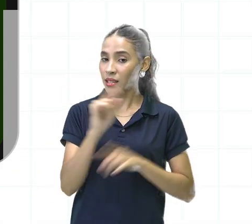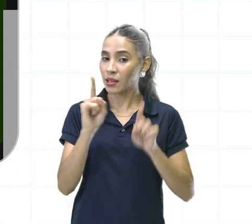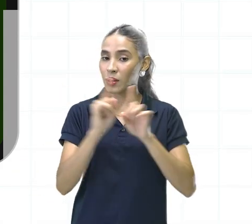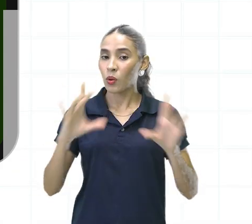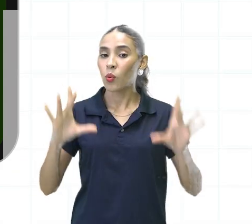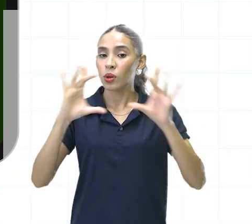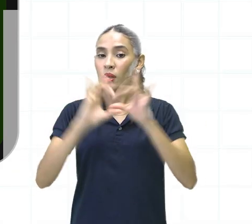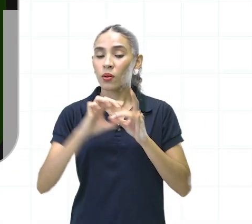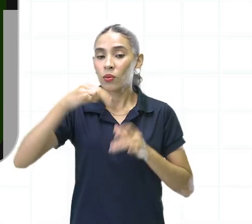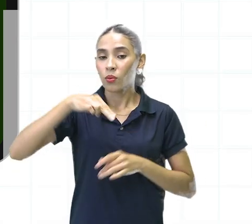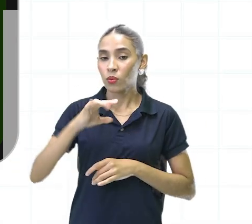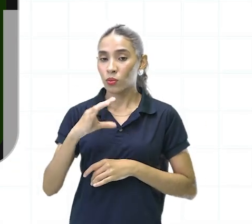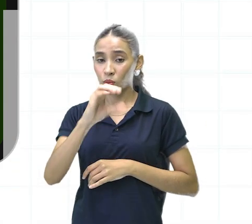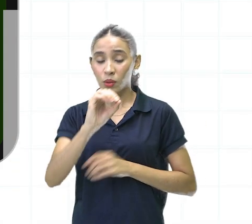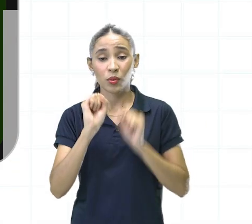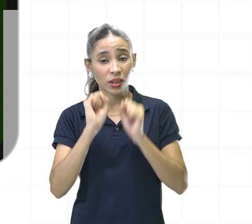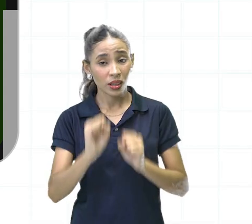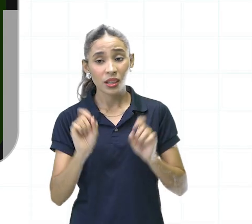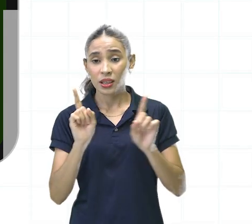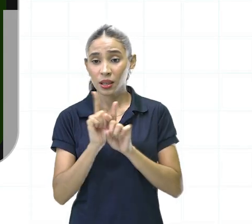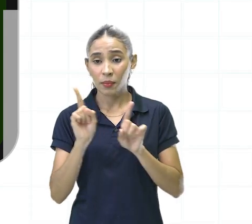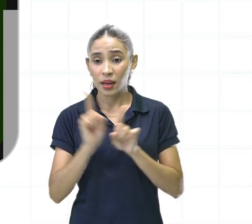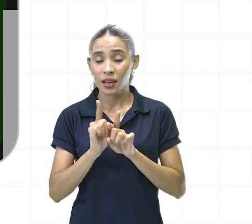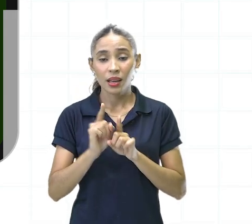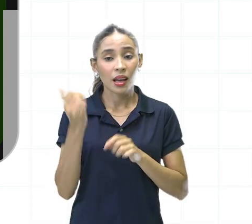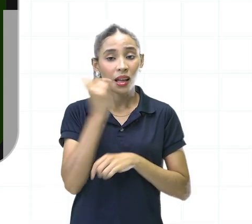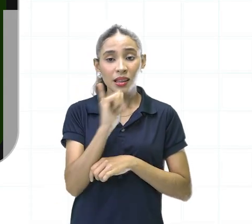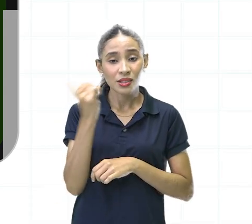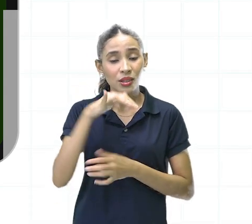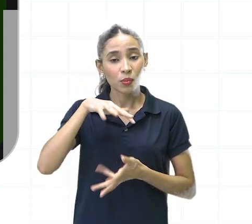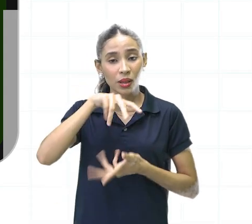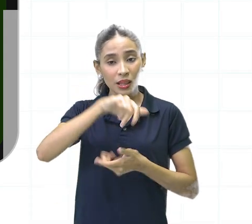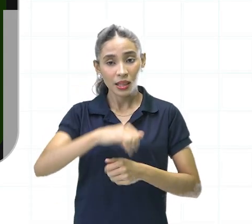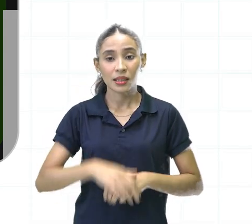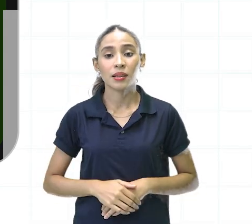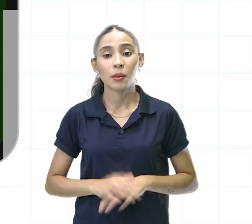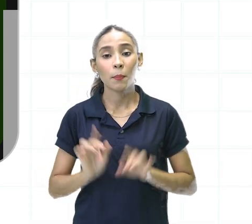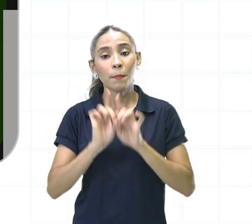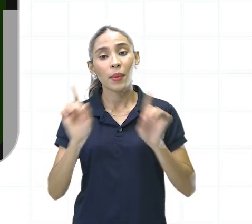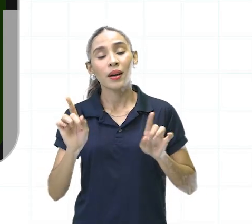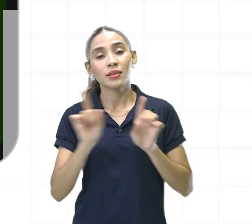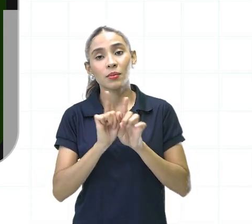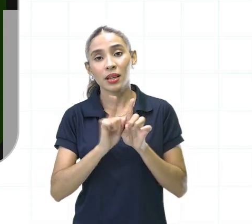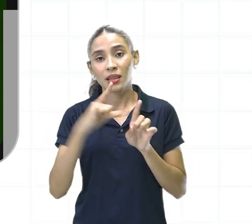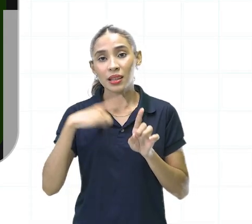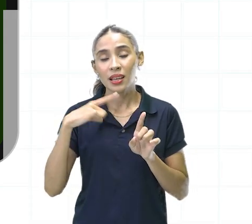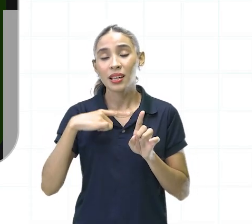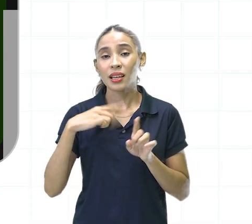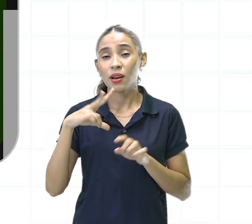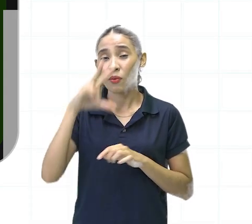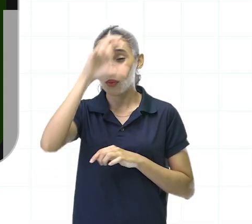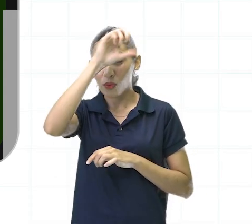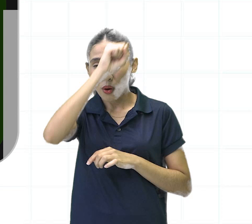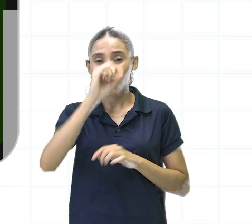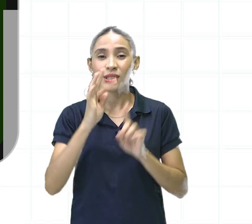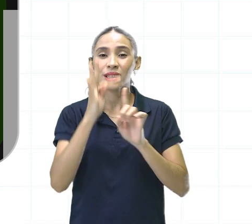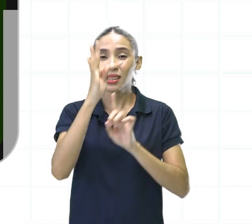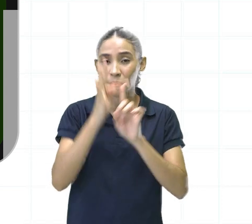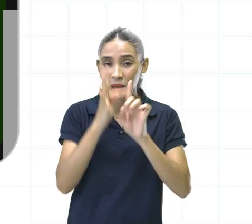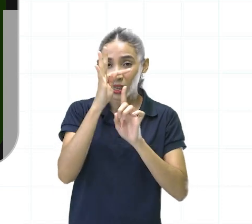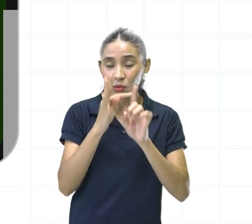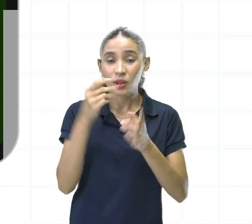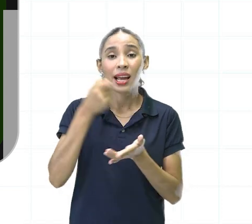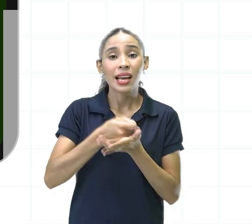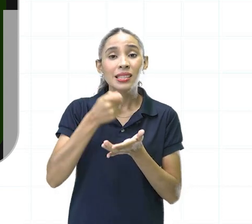a união de núcleos, ele poderia resolver problemas energéticos do planeta, mas exige altíssimas temperaturas, ela